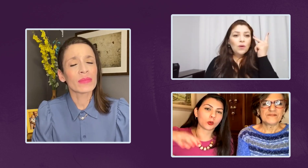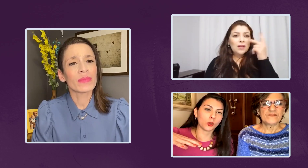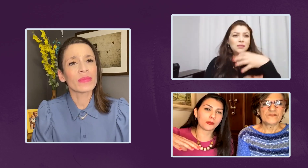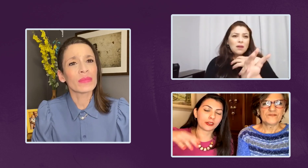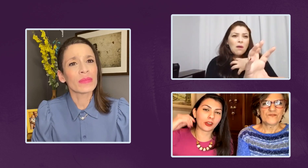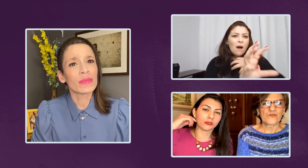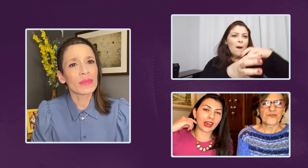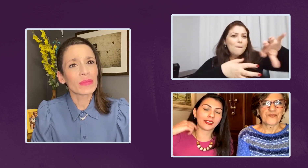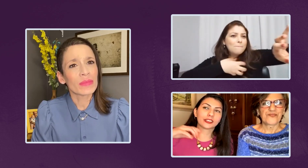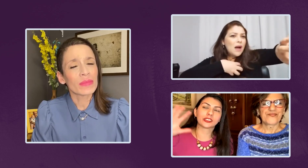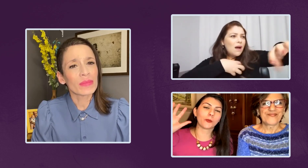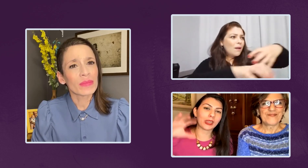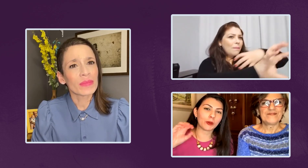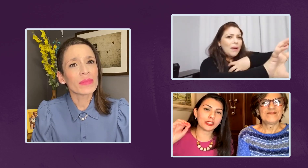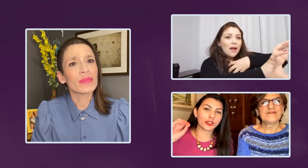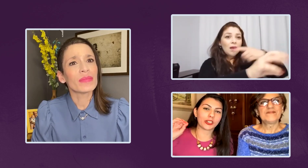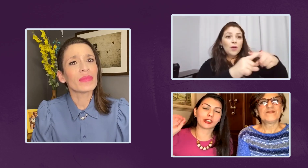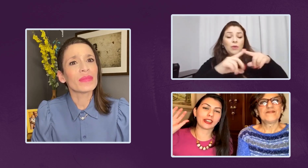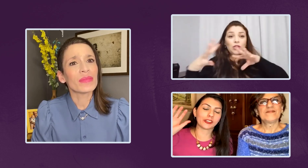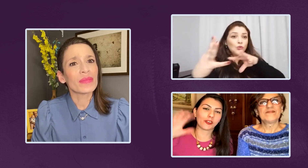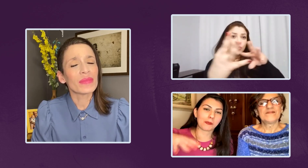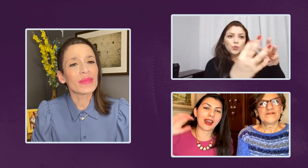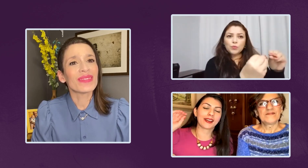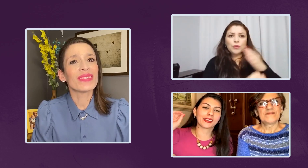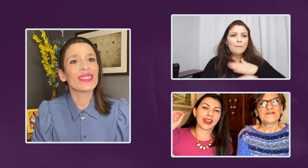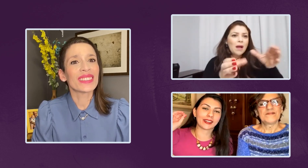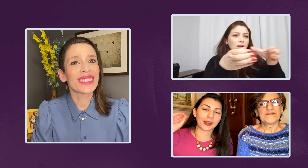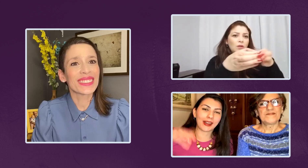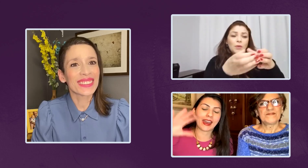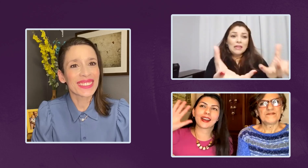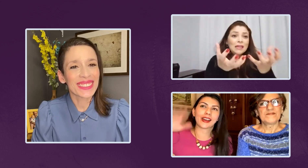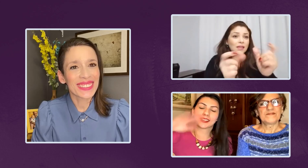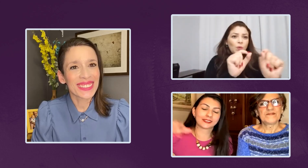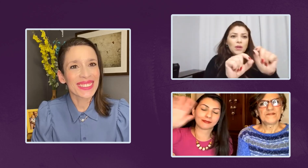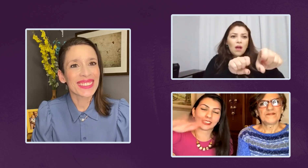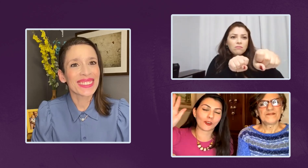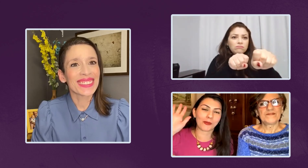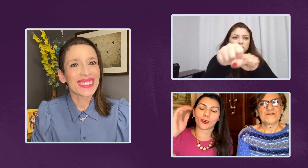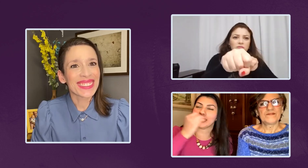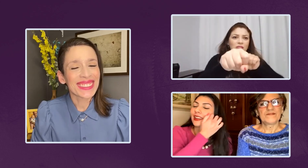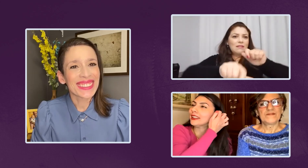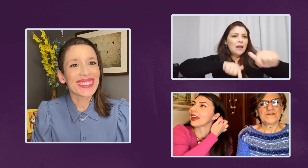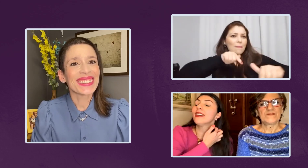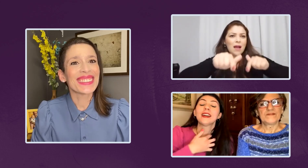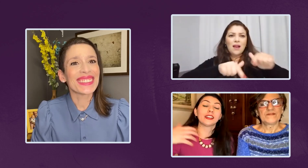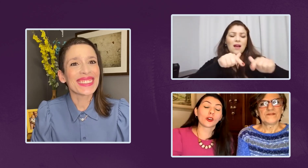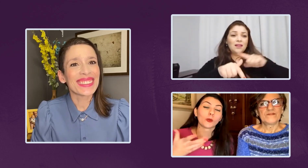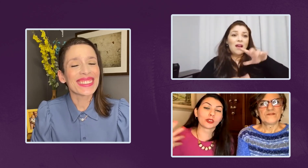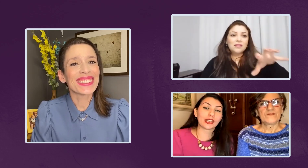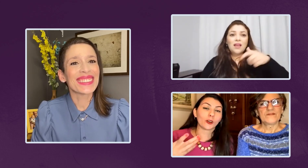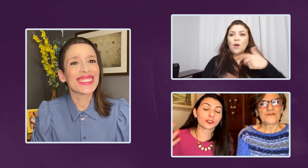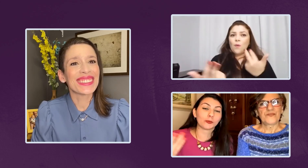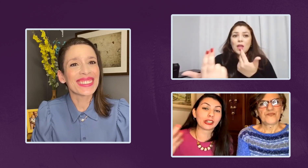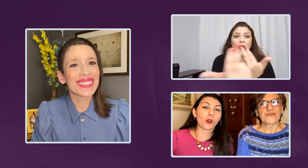minha turma de faculdade tinha o mesmo objetivo, que era se formar, que era trabalhar, que era fazer alguma coisa aí, né? E todo